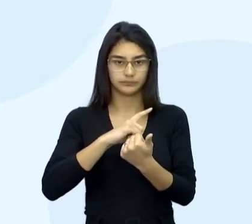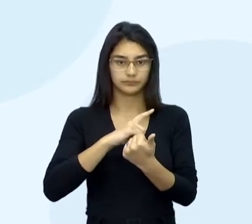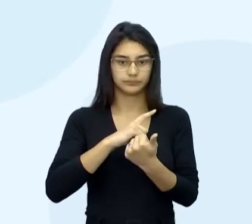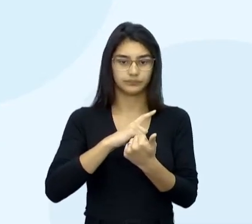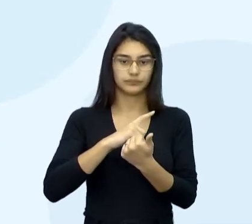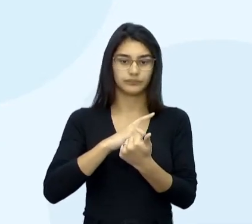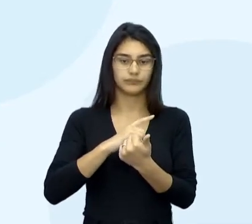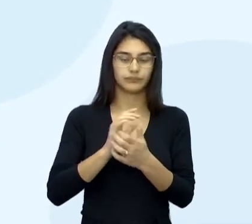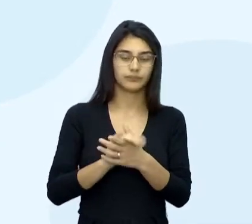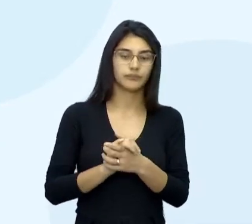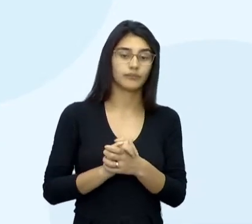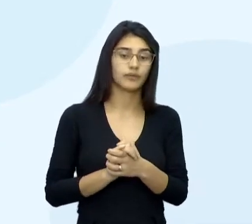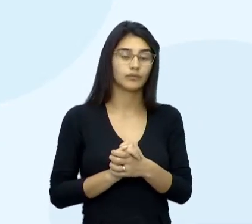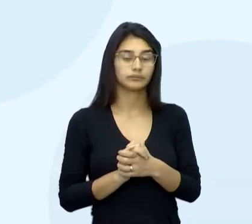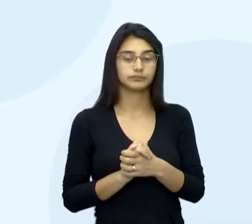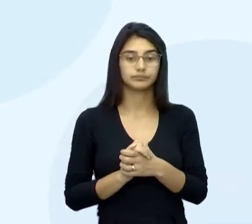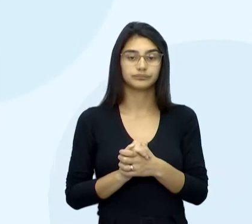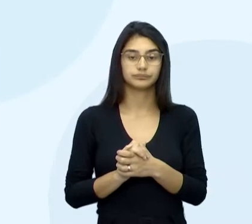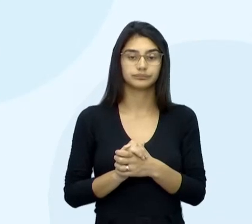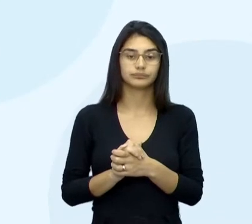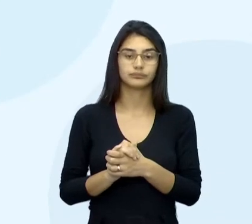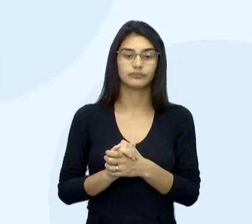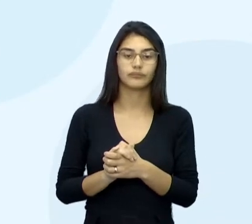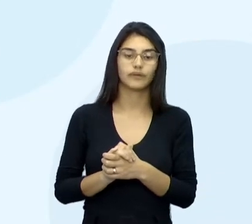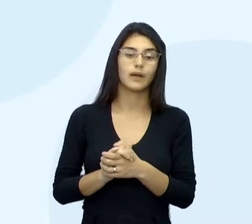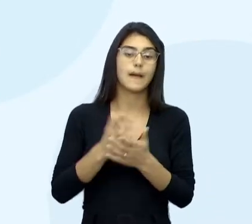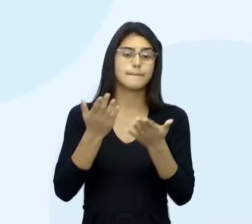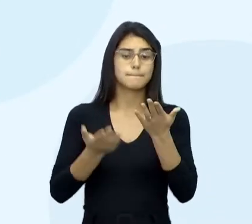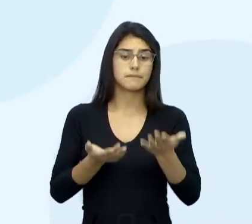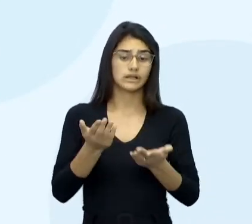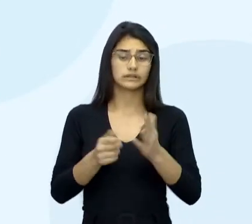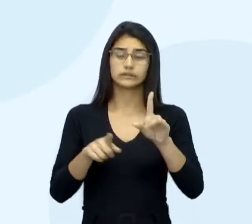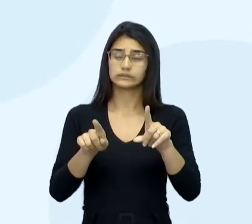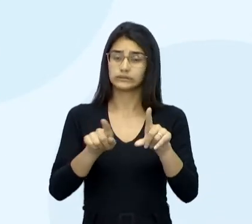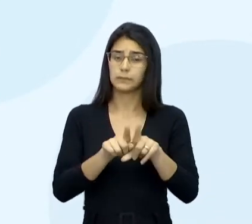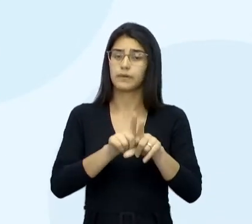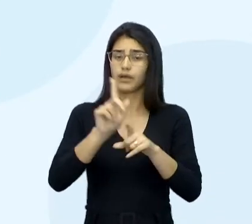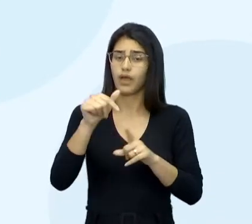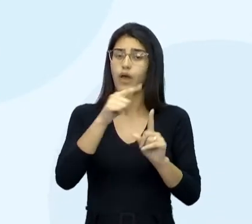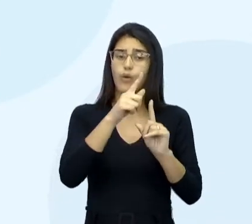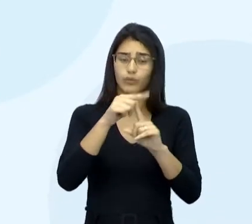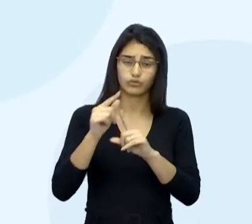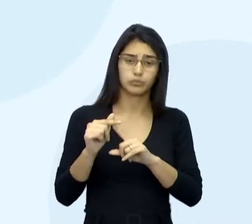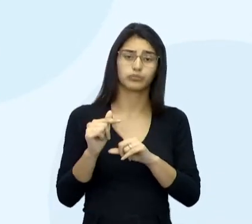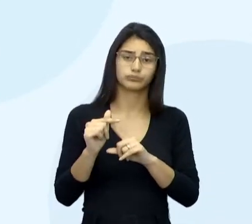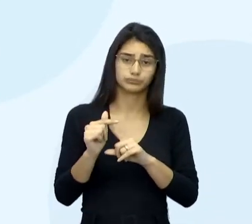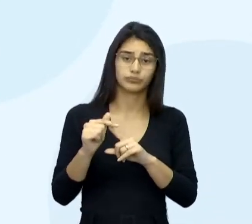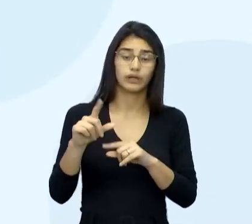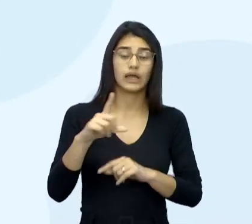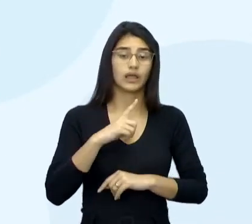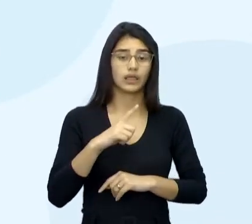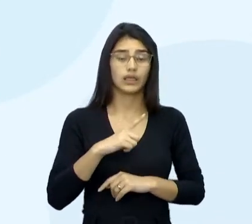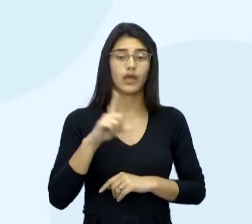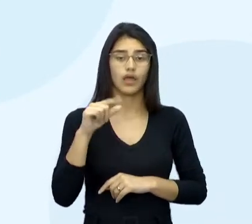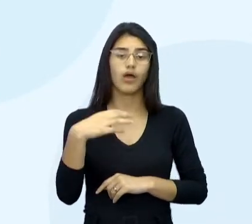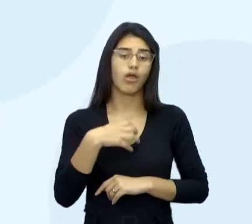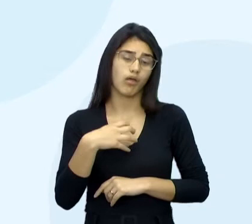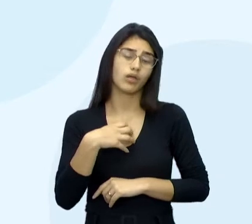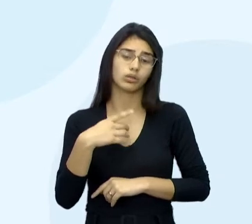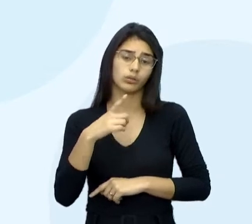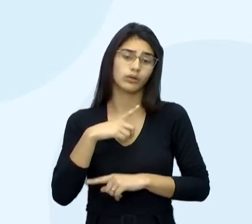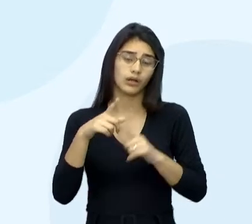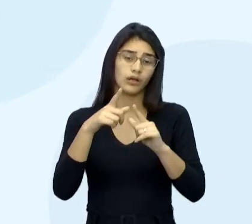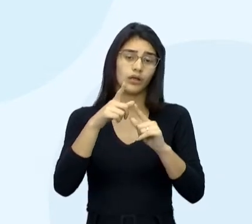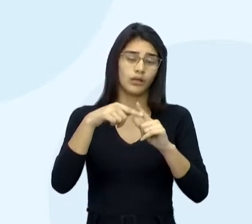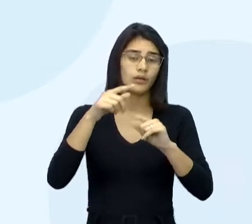um exemplo de alavanca interfixa. A própria balança é um tipo desse, é uma modalidade